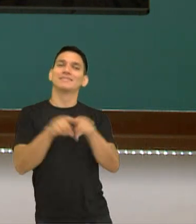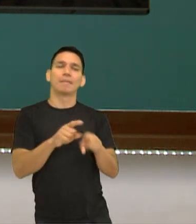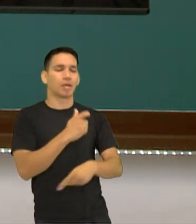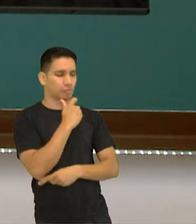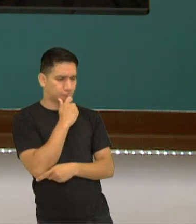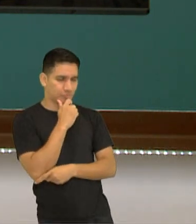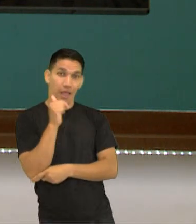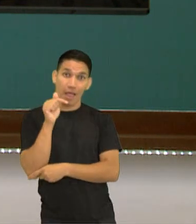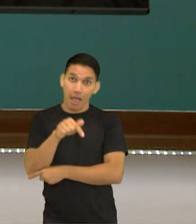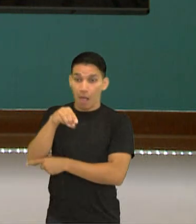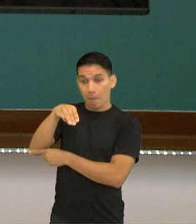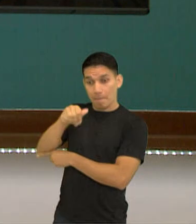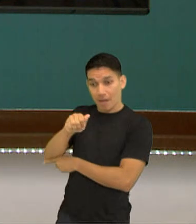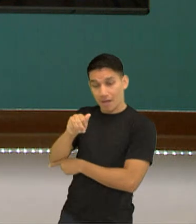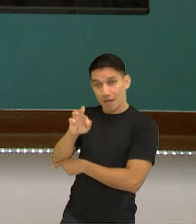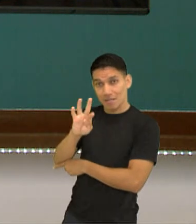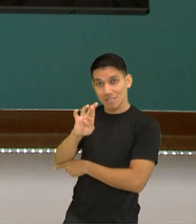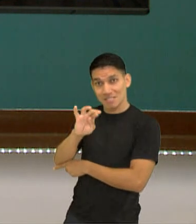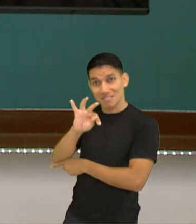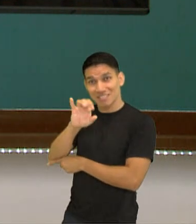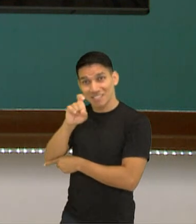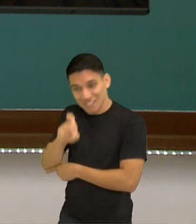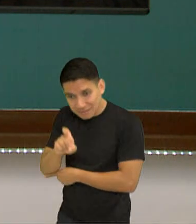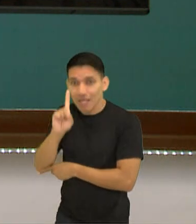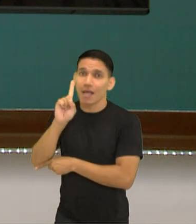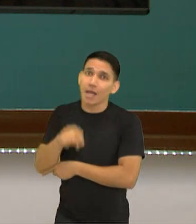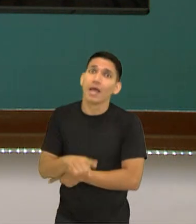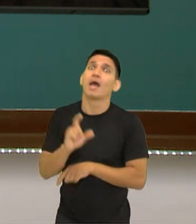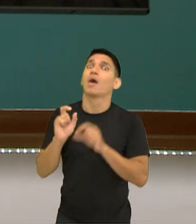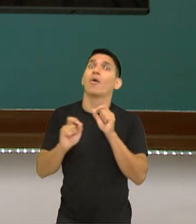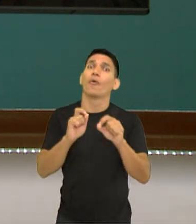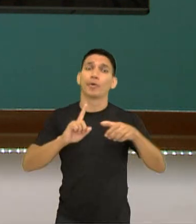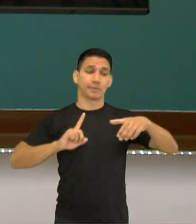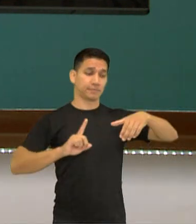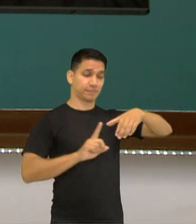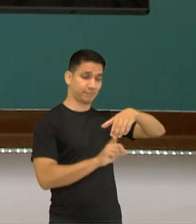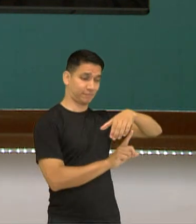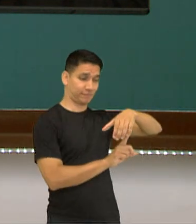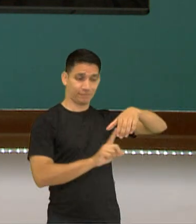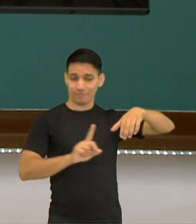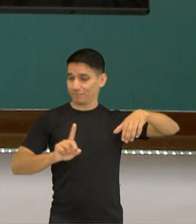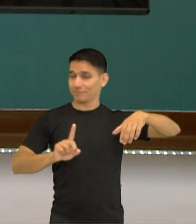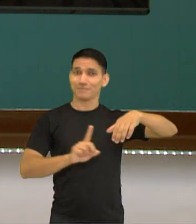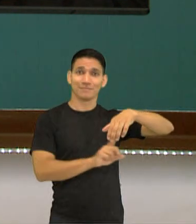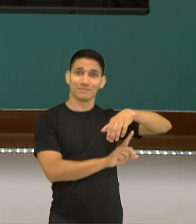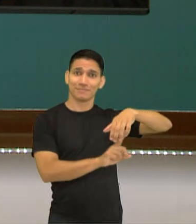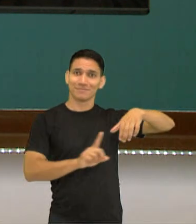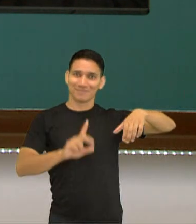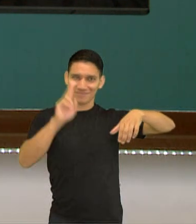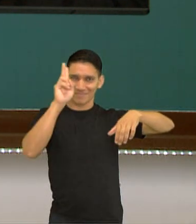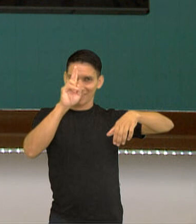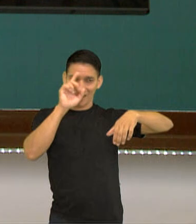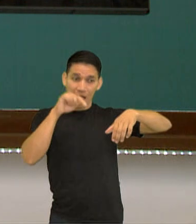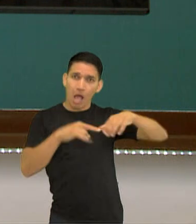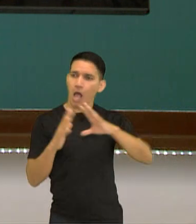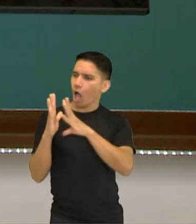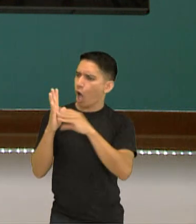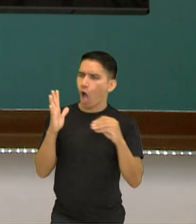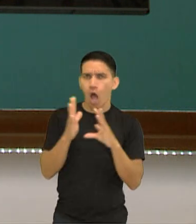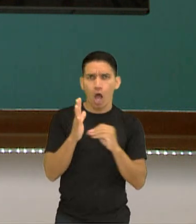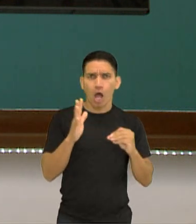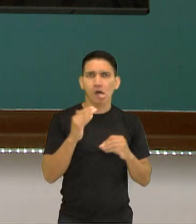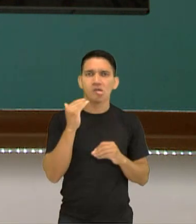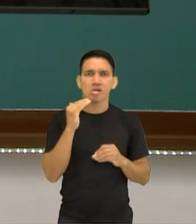essa realidade ilusória, é o mundo da caverna, tá? Aquele mundo de cópias imperfeitas, de mentira,